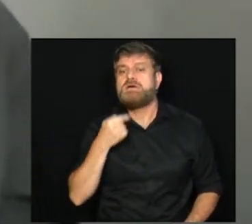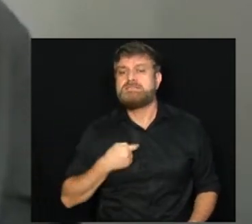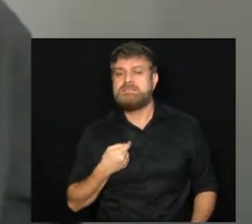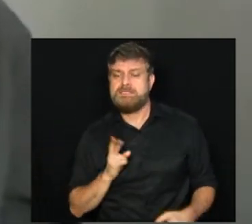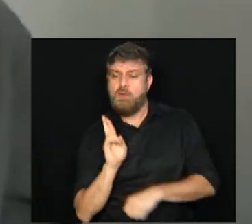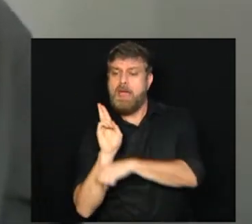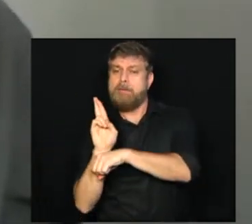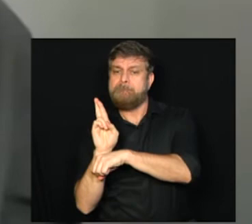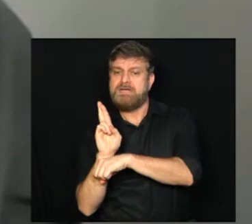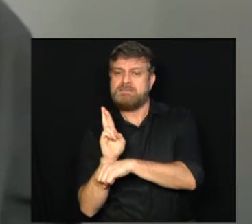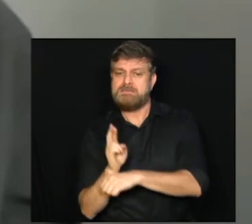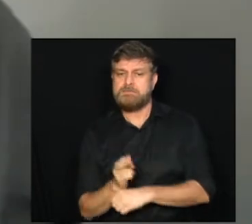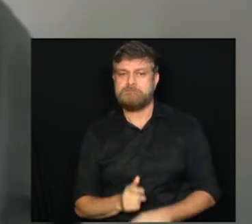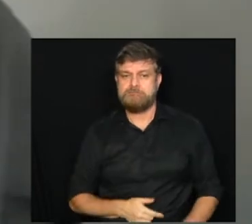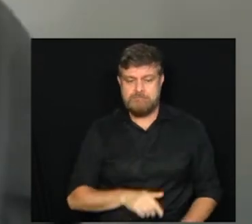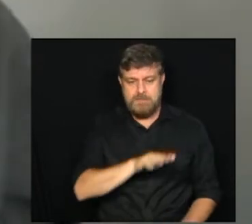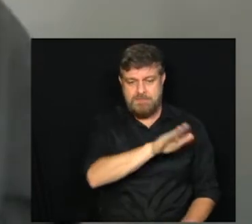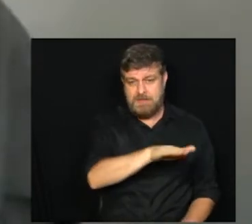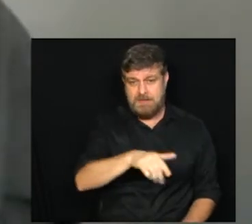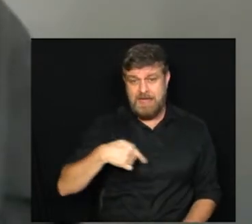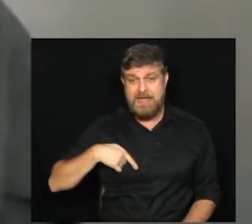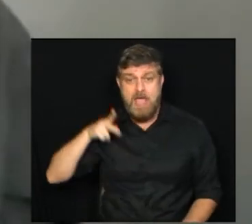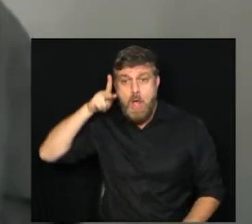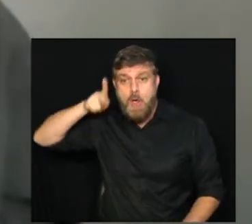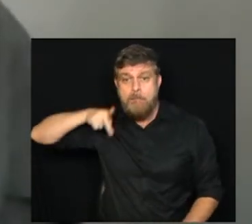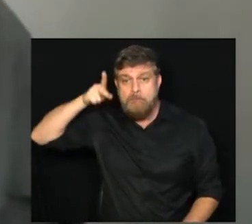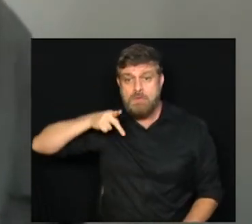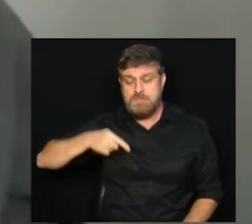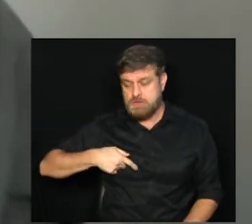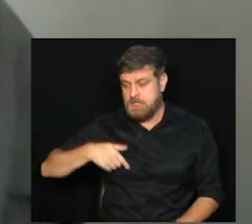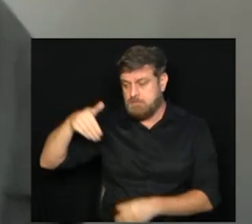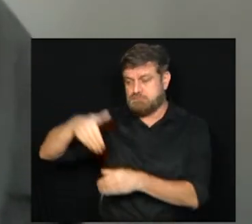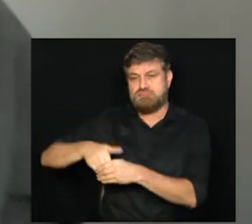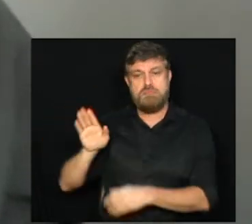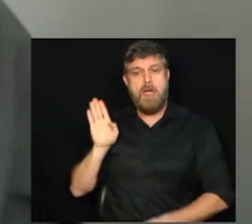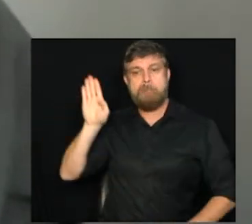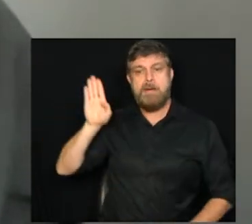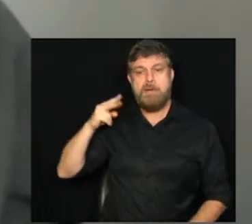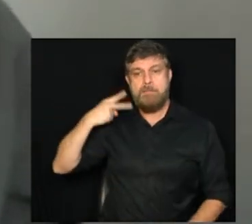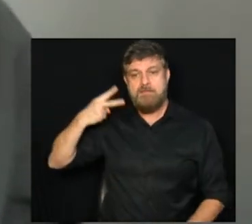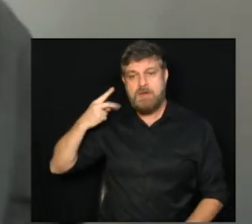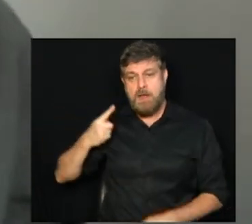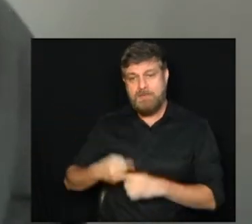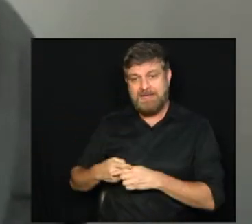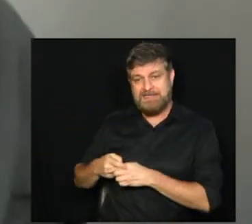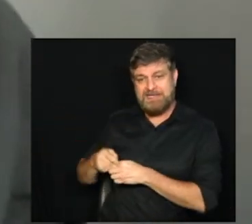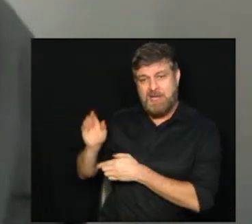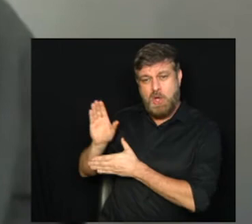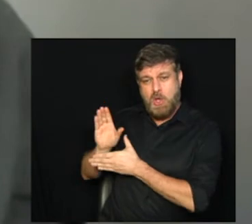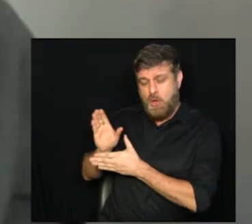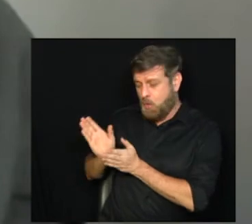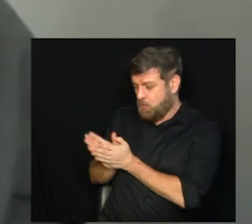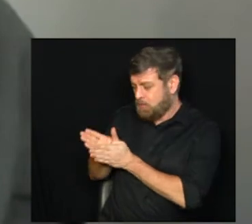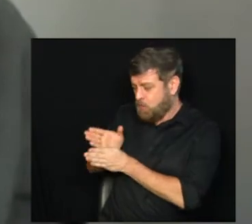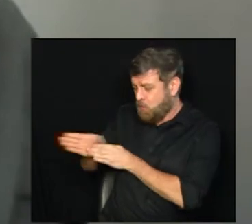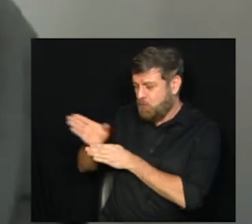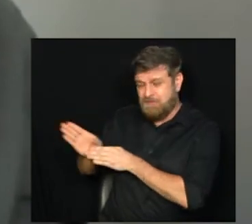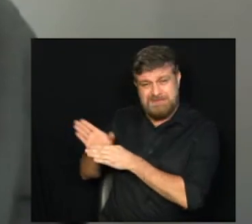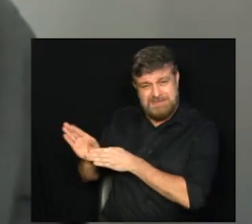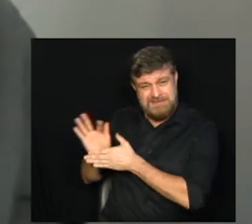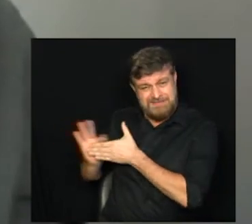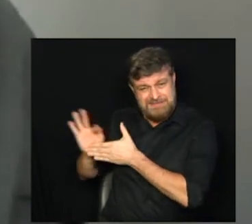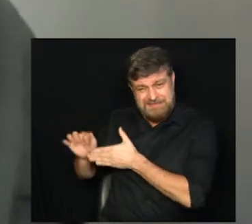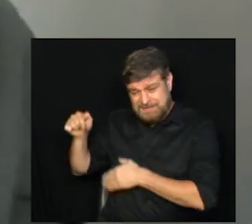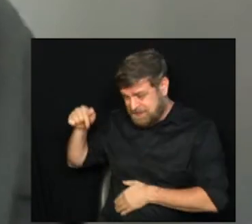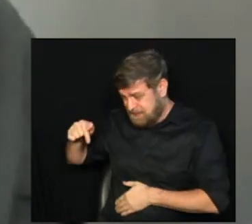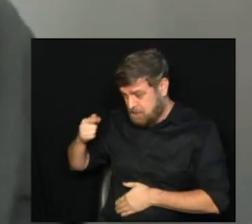só fui para a política por conta dessas crianças e por conta de tudo que eu vi no Conselho. Porque eles não podem estar